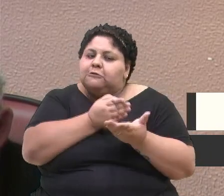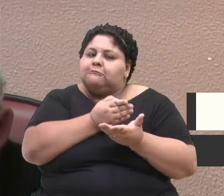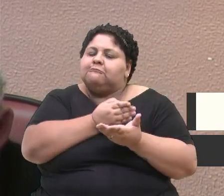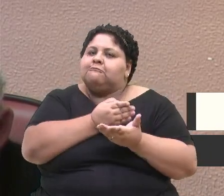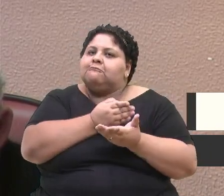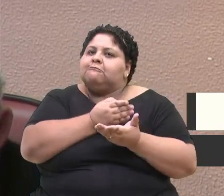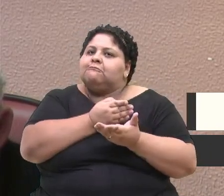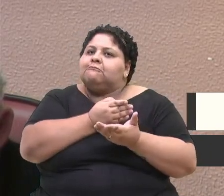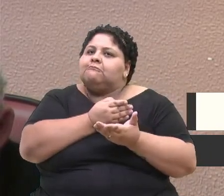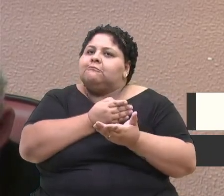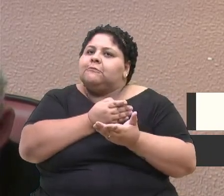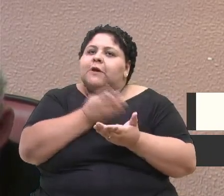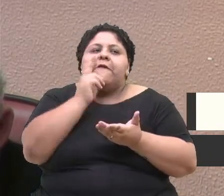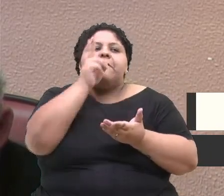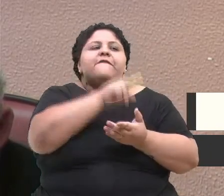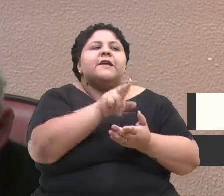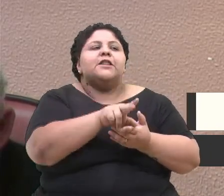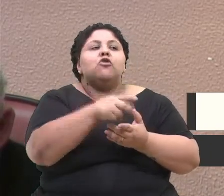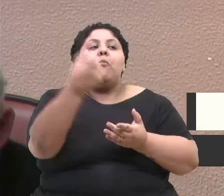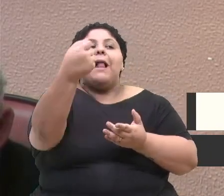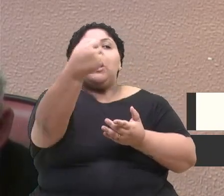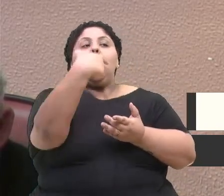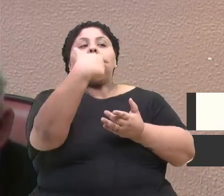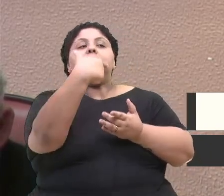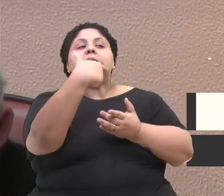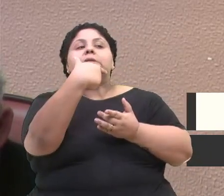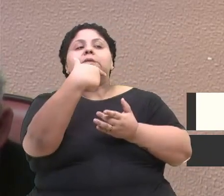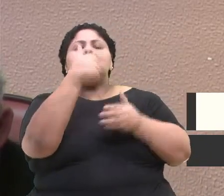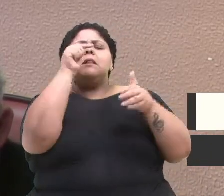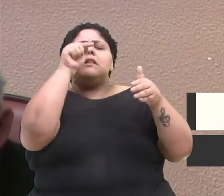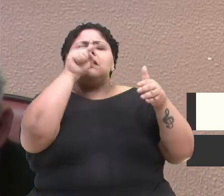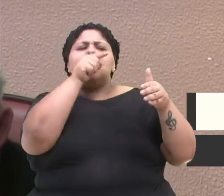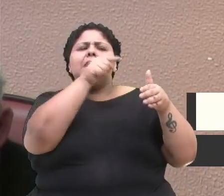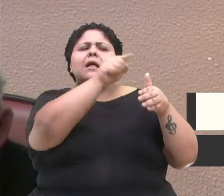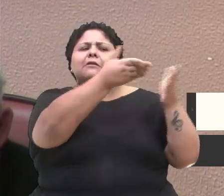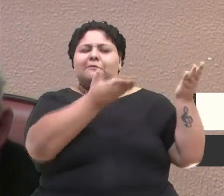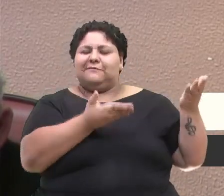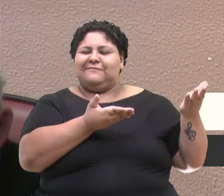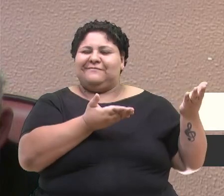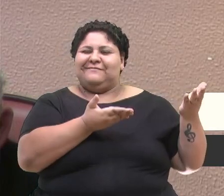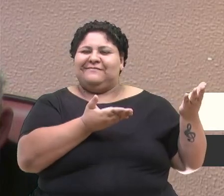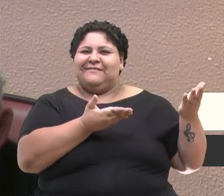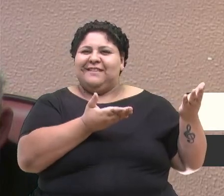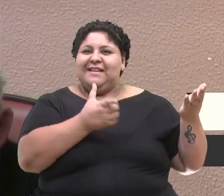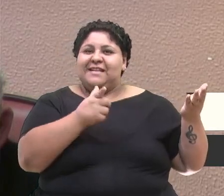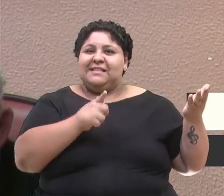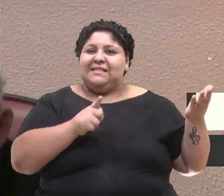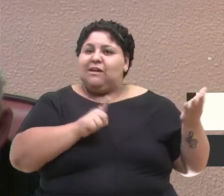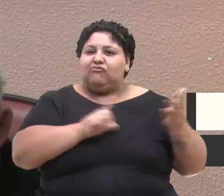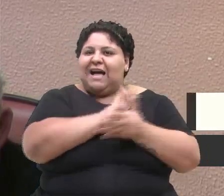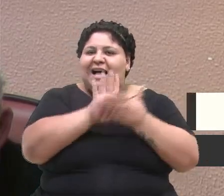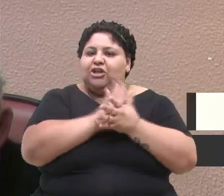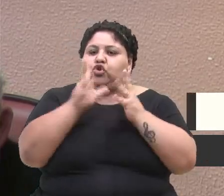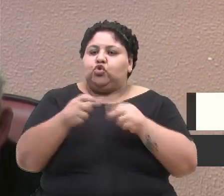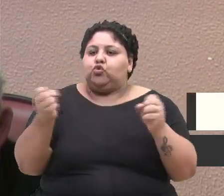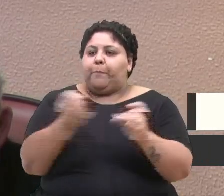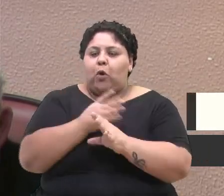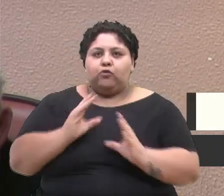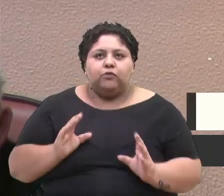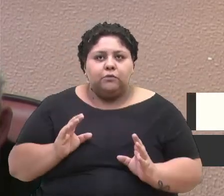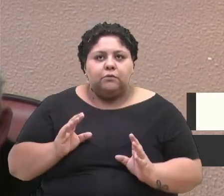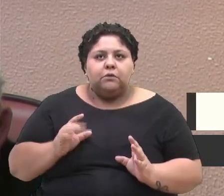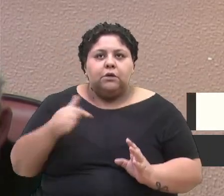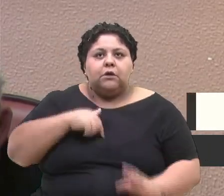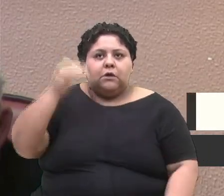uma luz no fim do túnel. Não está tudo resolvido. Não está tudo, parece que está tudo resolvido. Não, está tudo resolvido. Eu sei